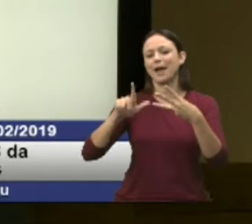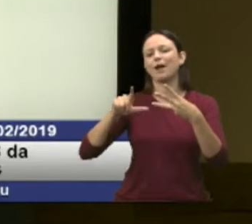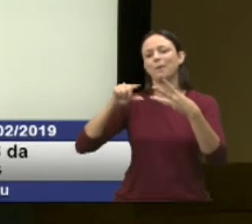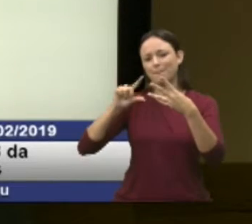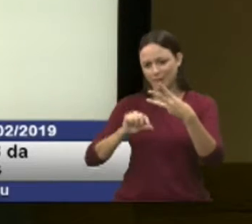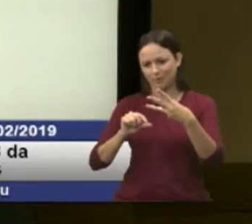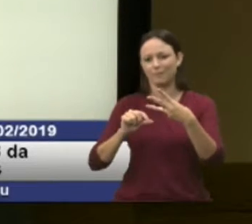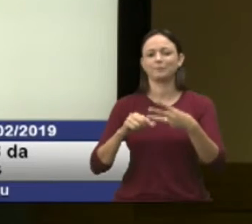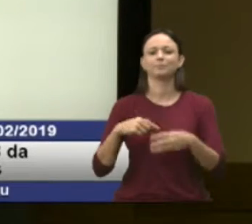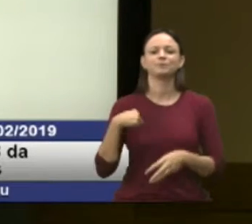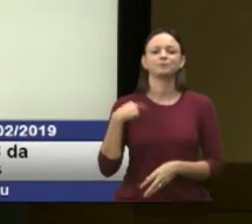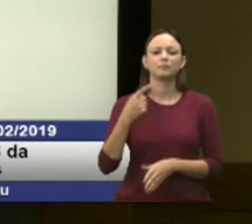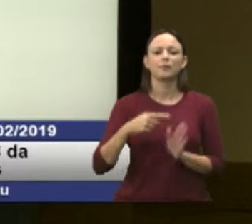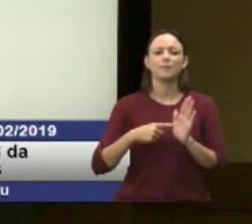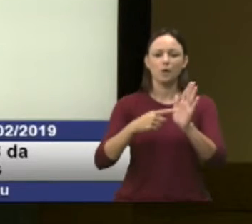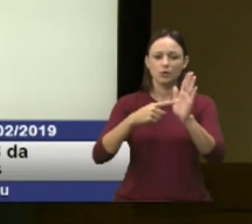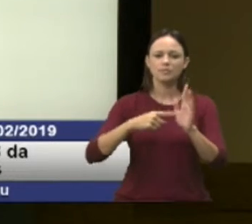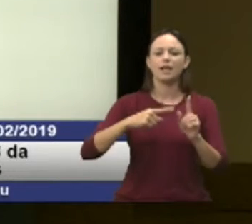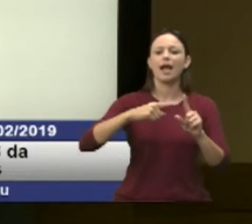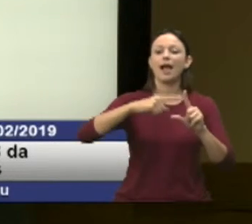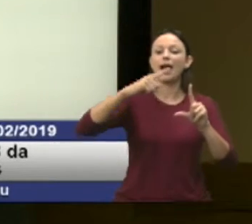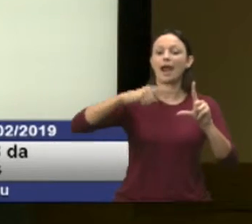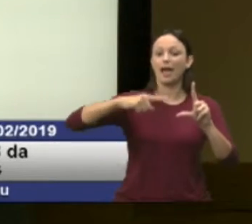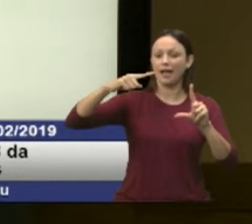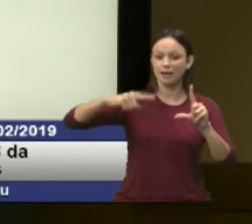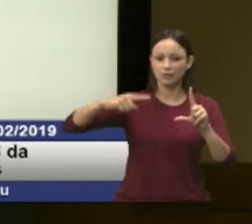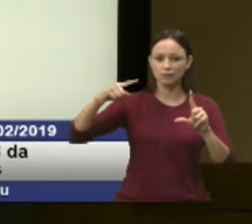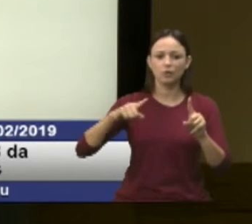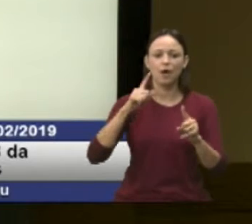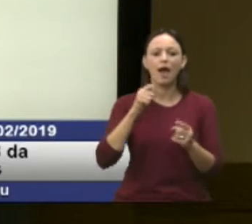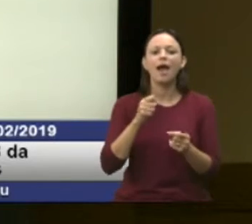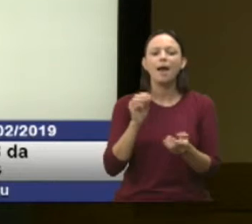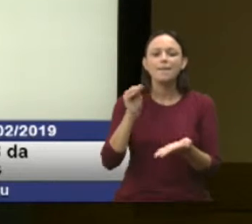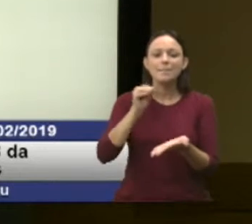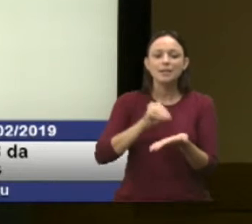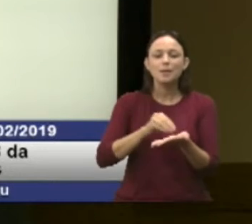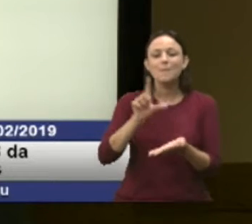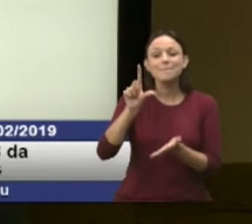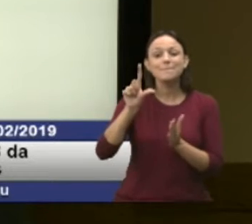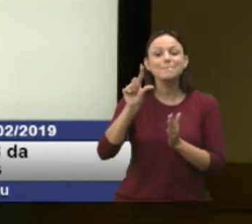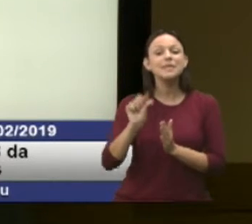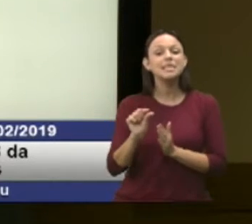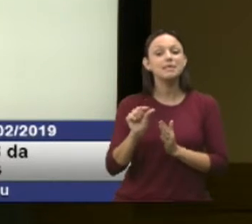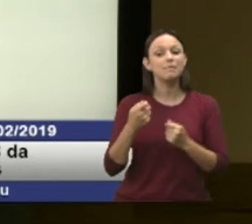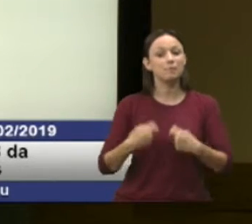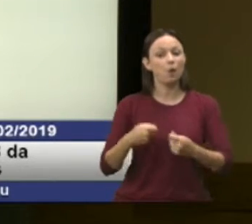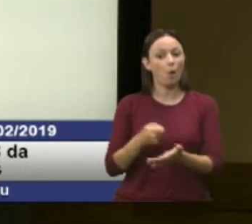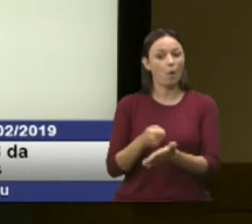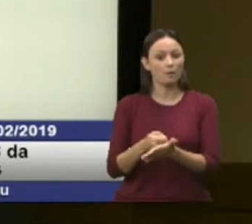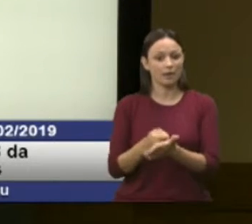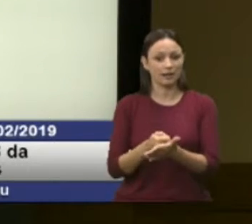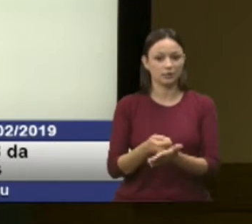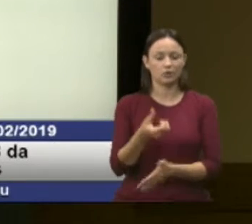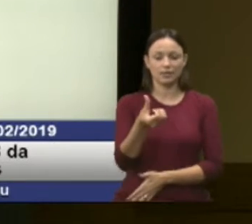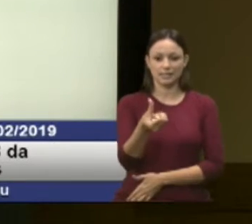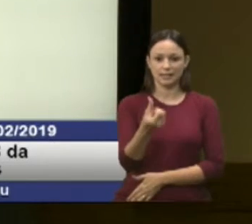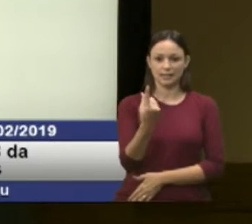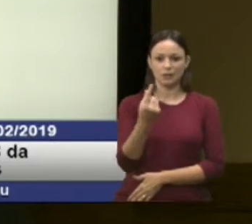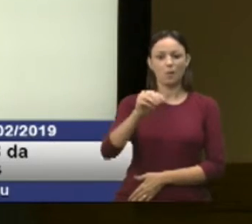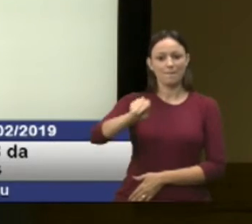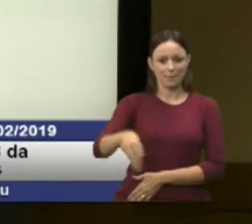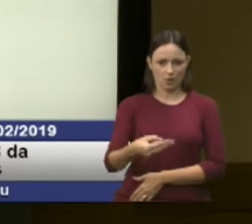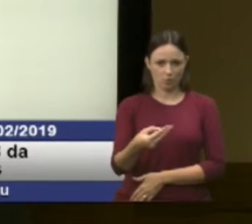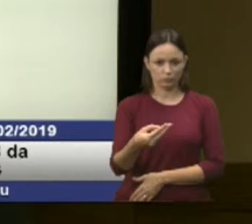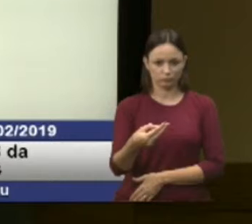também demonstrando a aplicação mínima obrigatória, seria de 61 milhões,